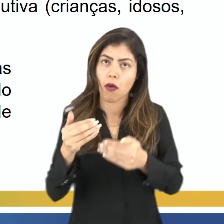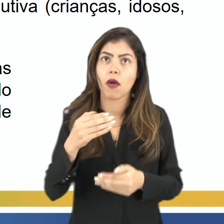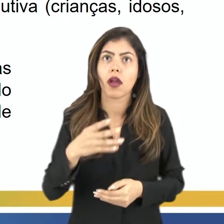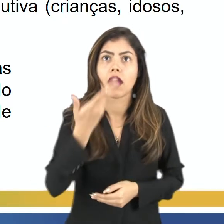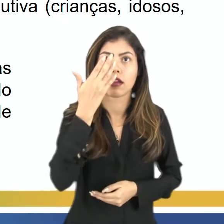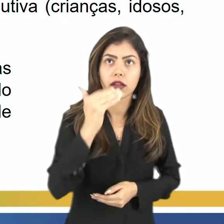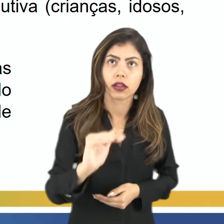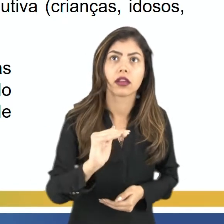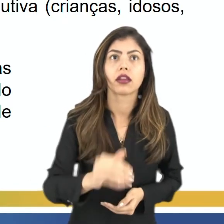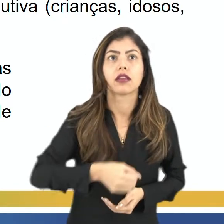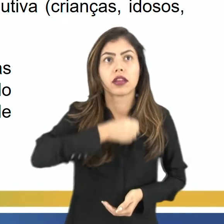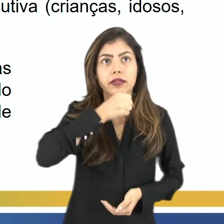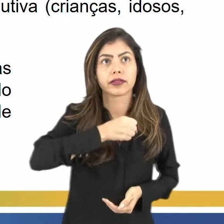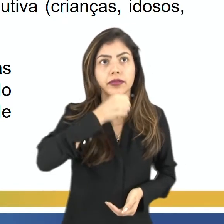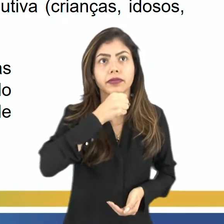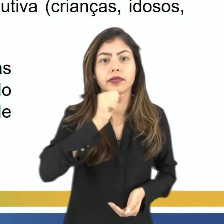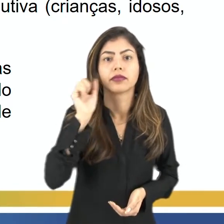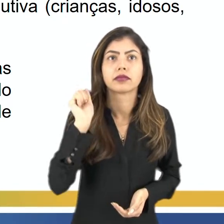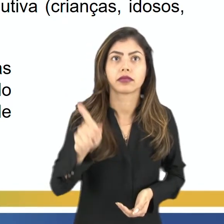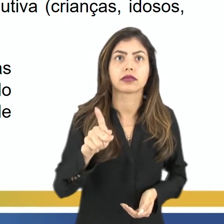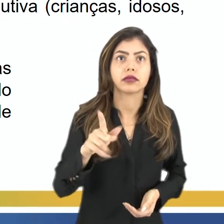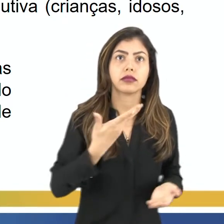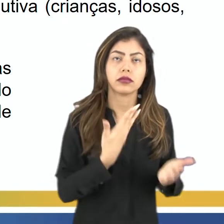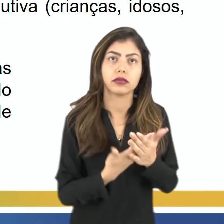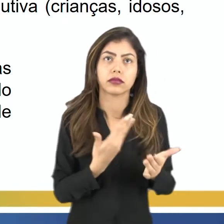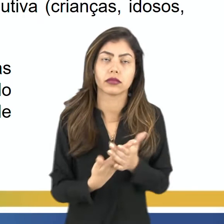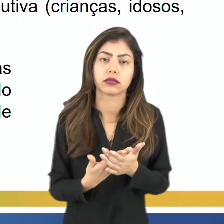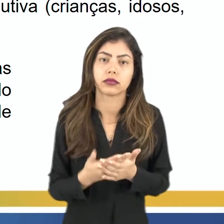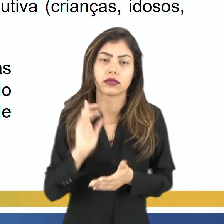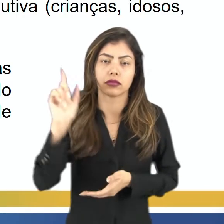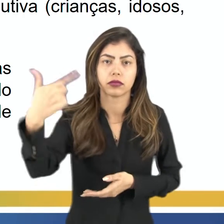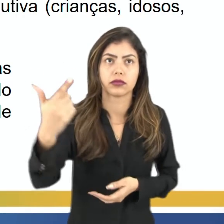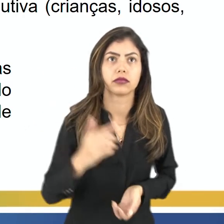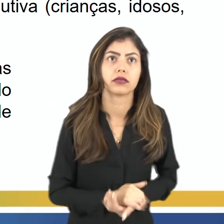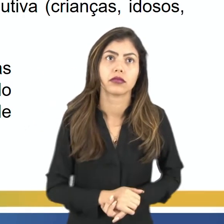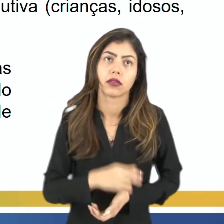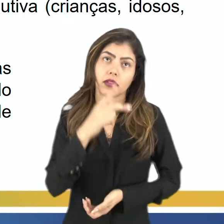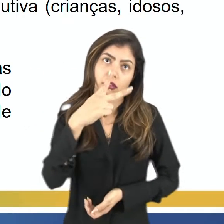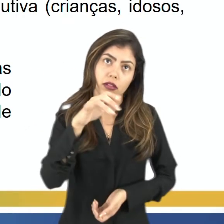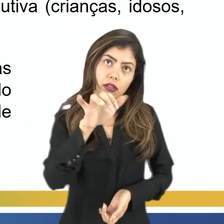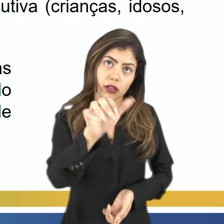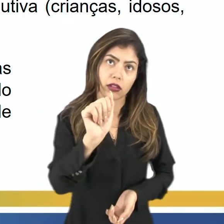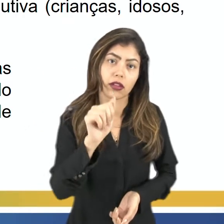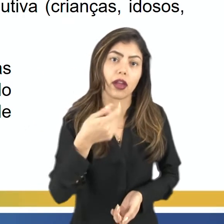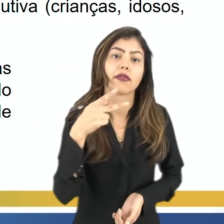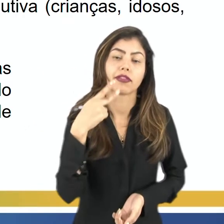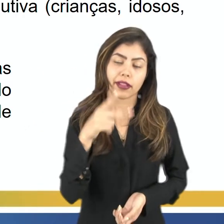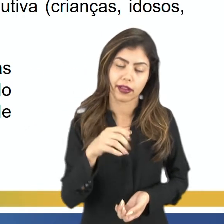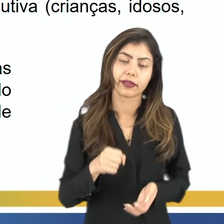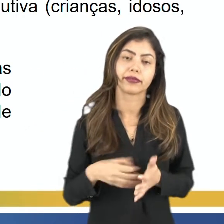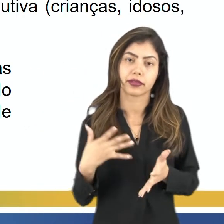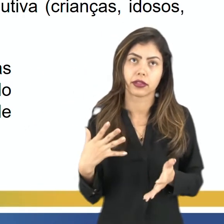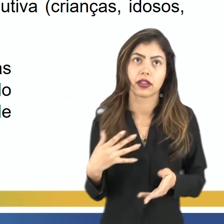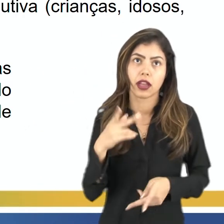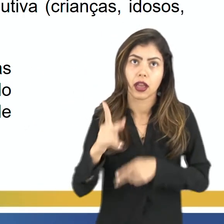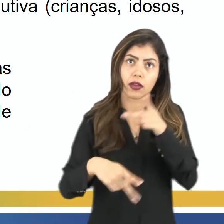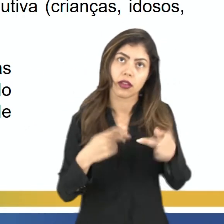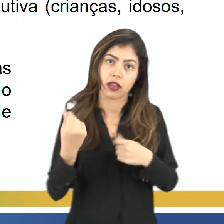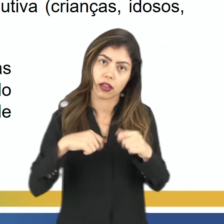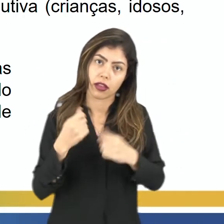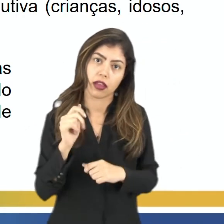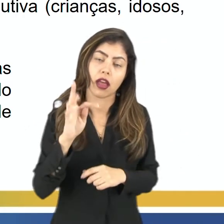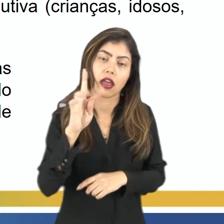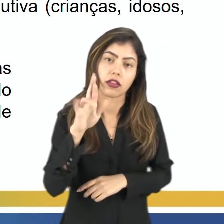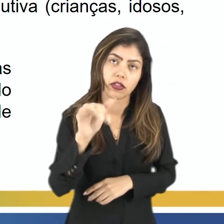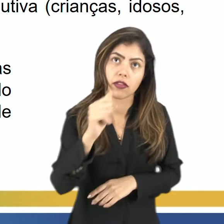força produtiva, crianças, idosos, aposentados, estudantes, etc. E a PEA, que é a mais falada, pessoal. A PEA é